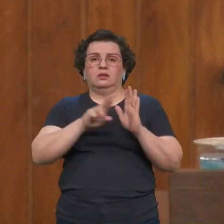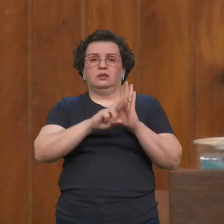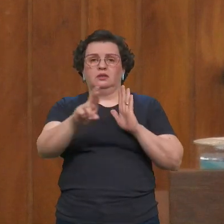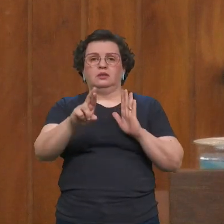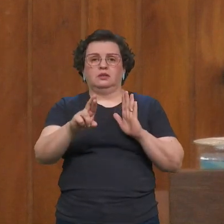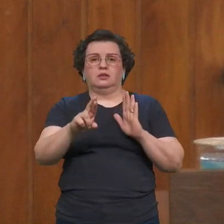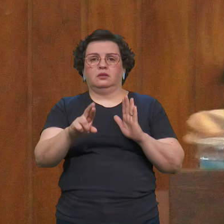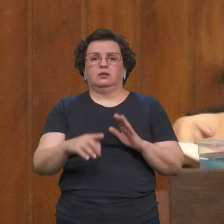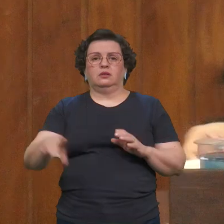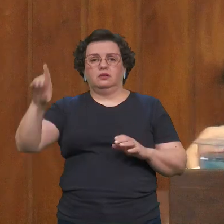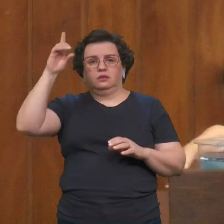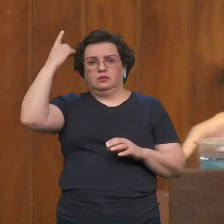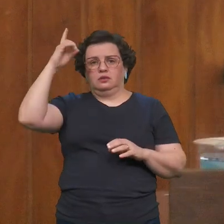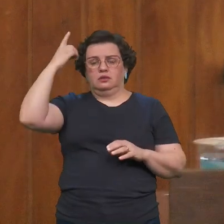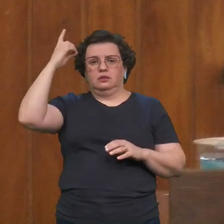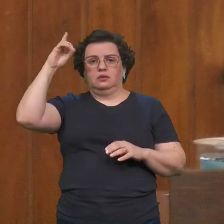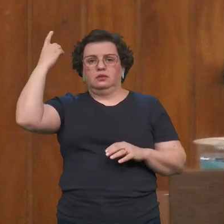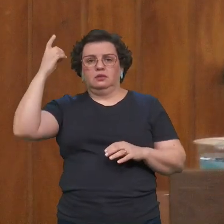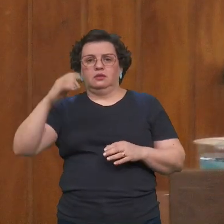Daniel Alonso.